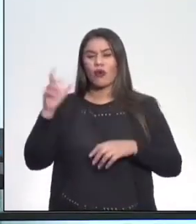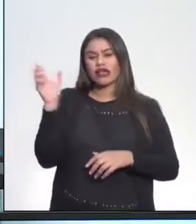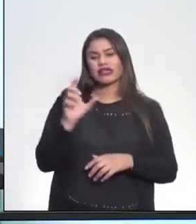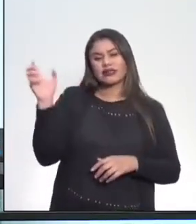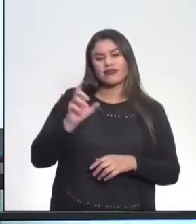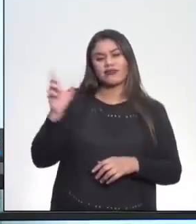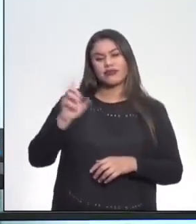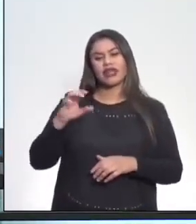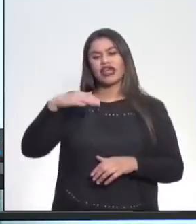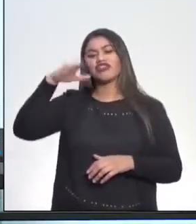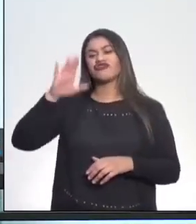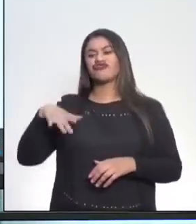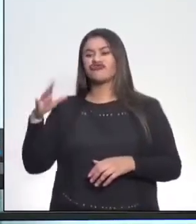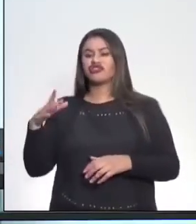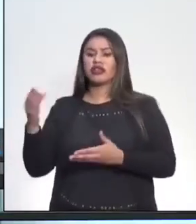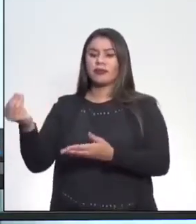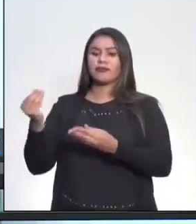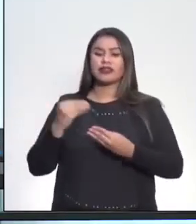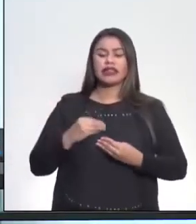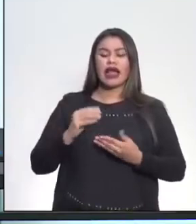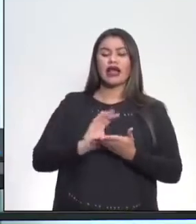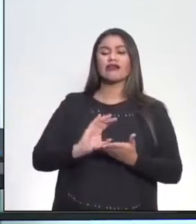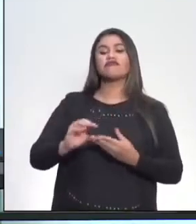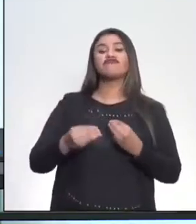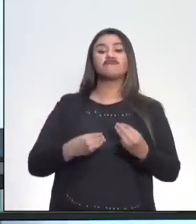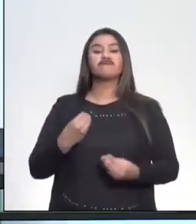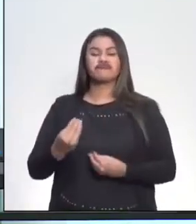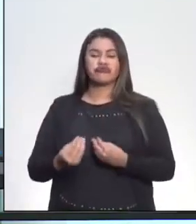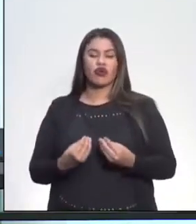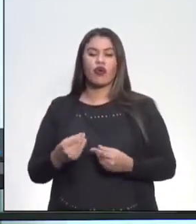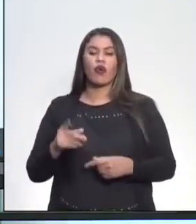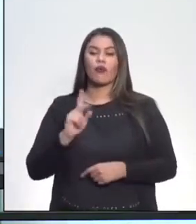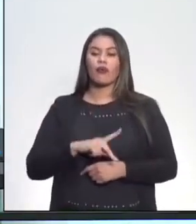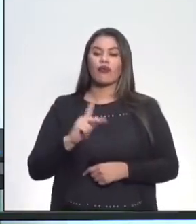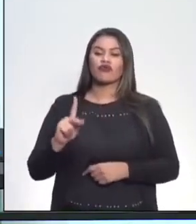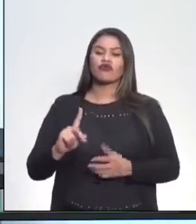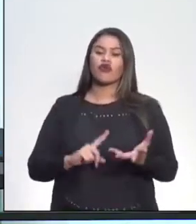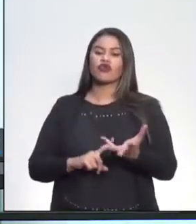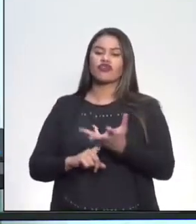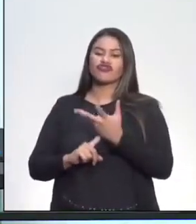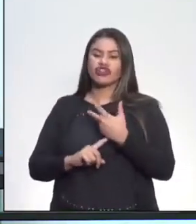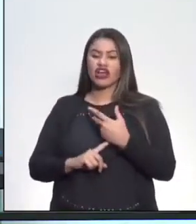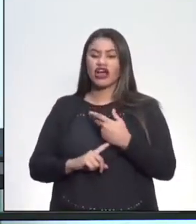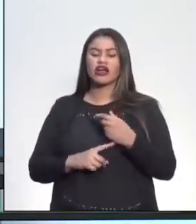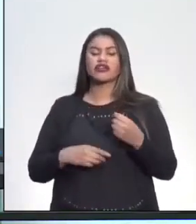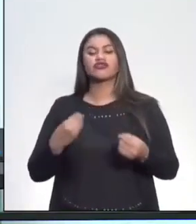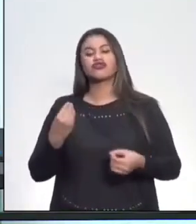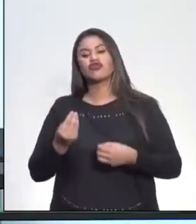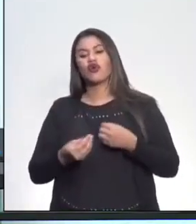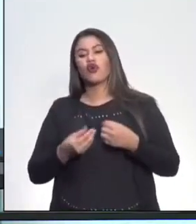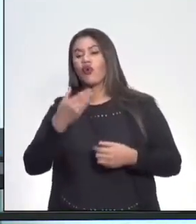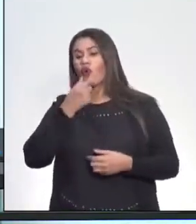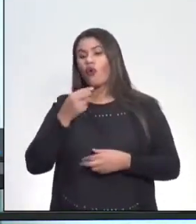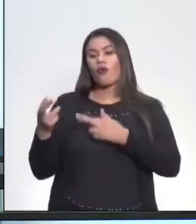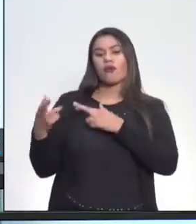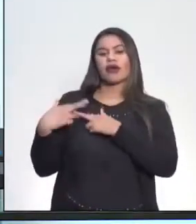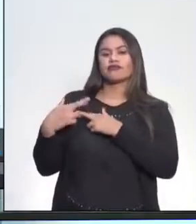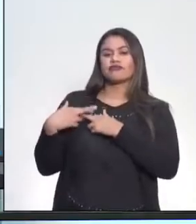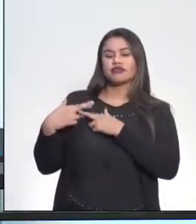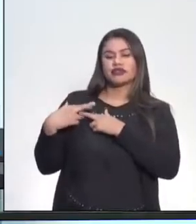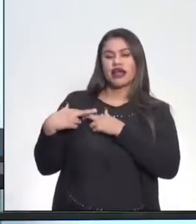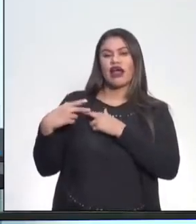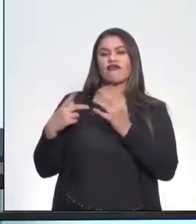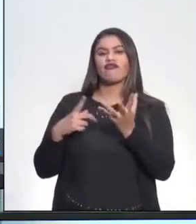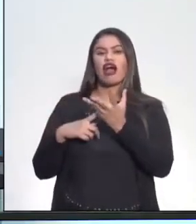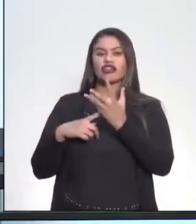sprays, como que vai ser isso? Quem vai nos ajudar a executar? O nosso professor de arte, a gente vai ter a ajuda de um grafiteiro, de algum